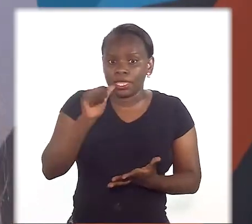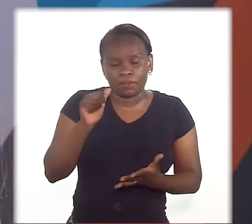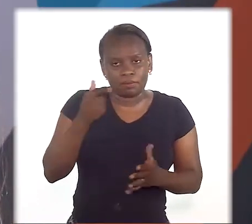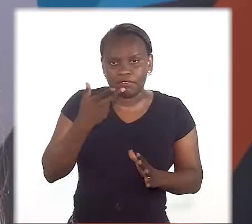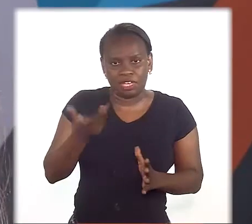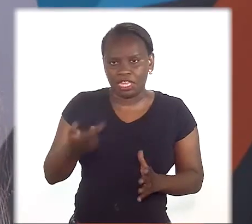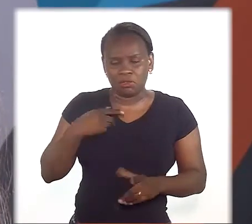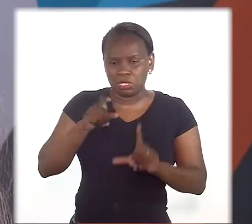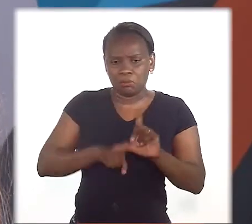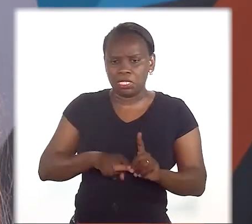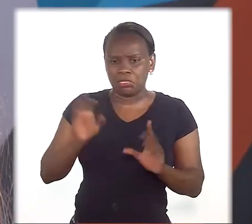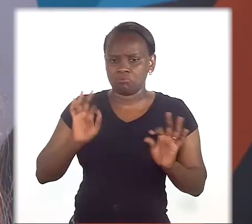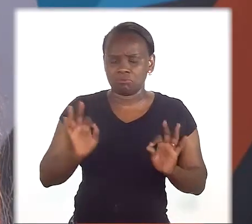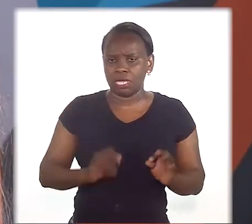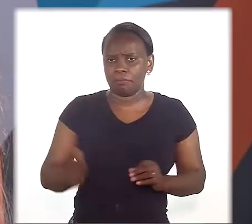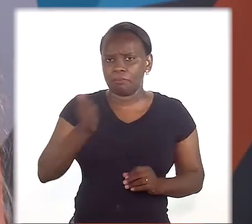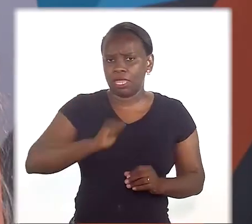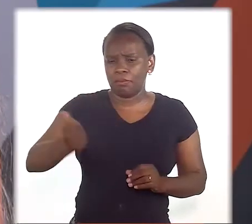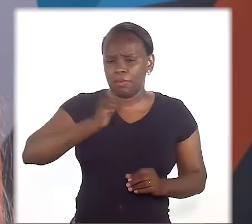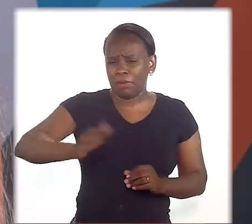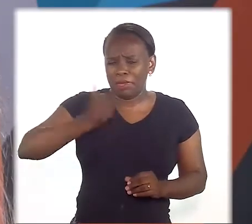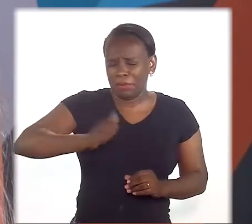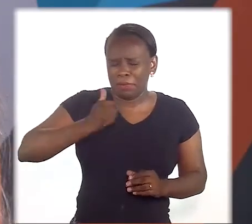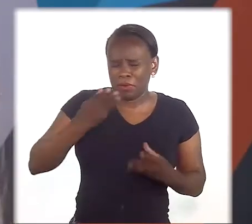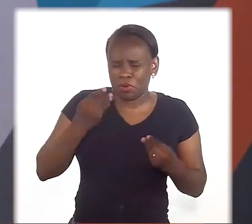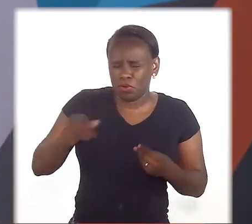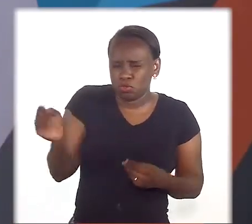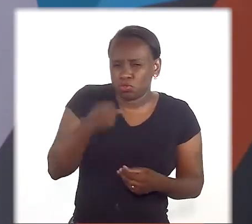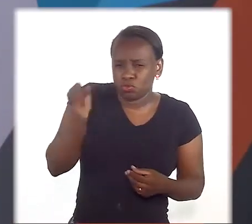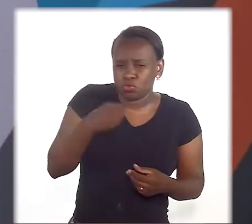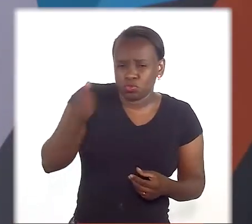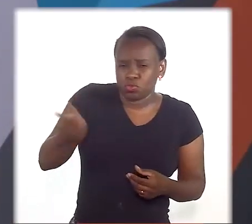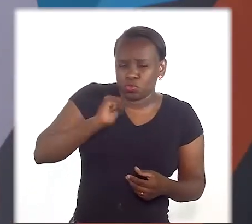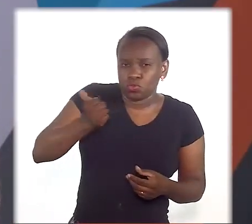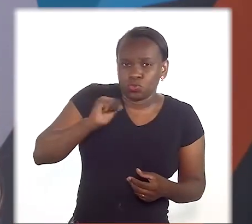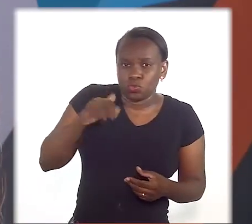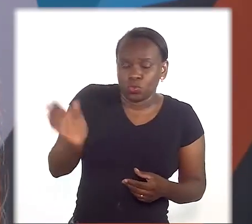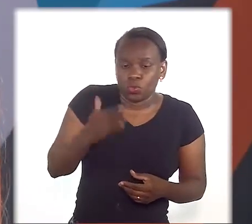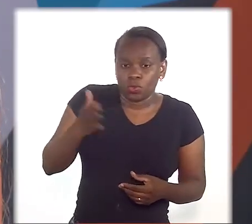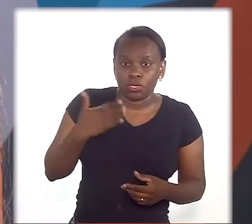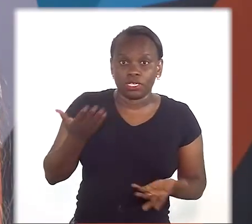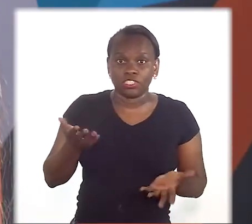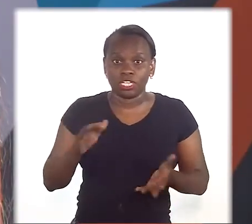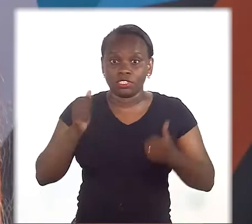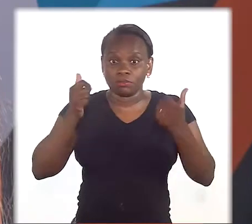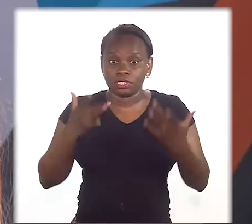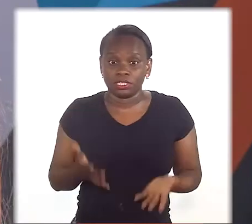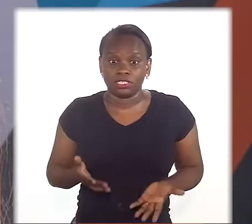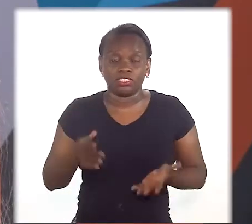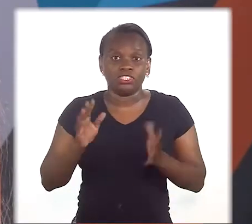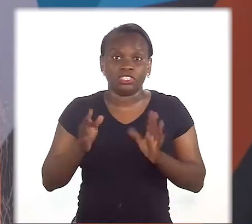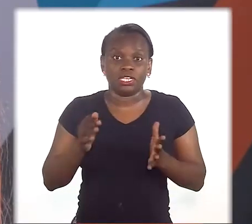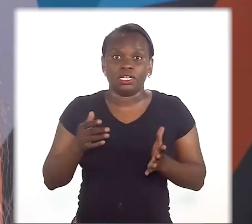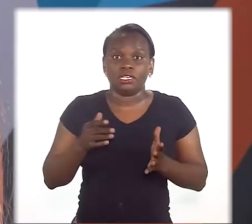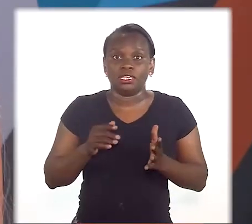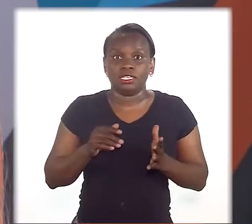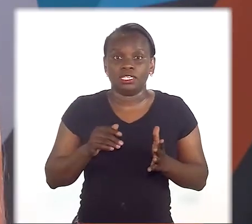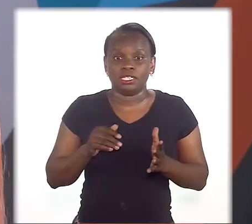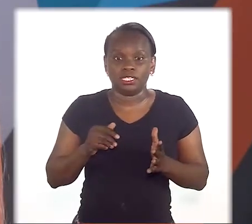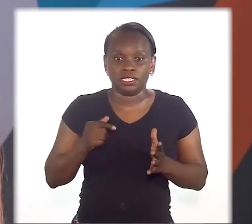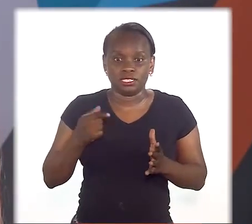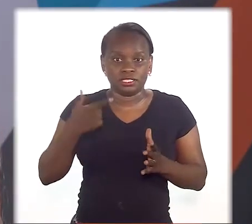não se auto-intitulam dependentes e bebem muitos chopes. Eu diria assim, já com 2 números decimais, né? Já foi